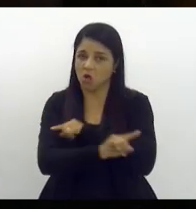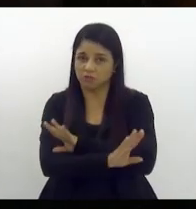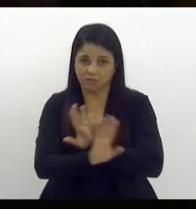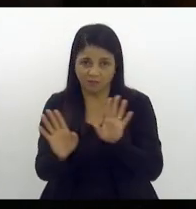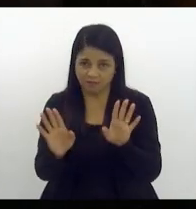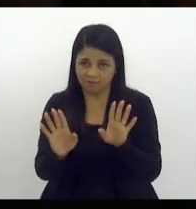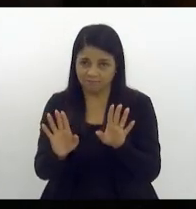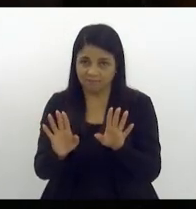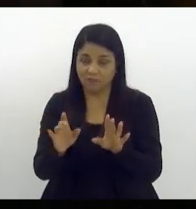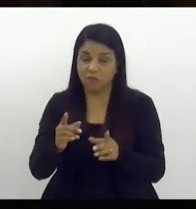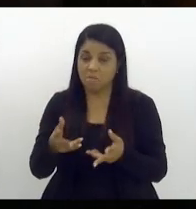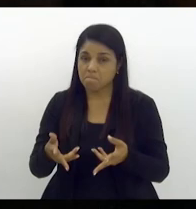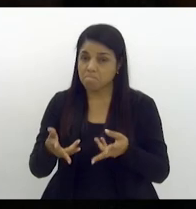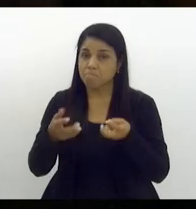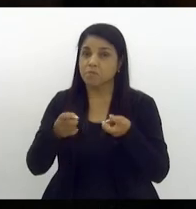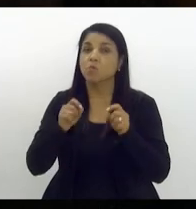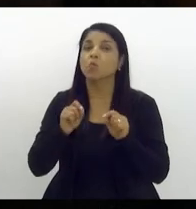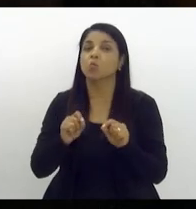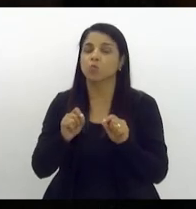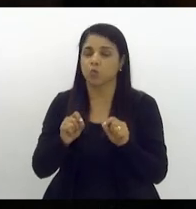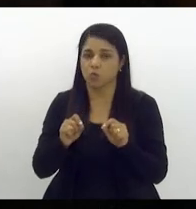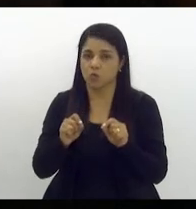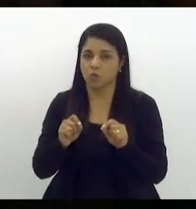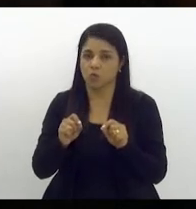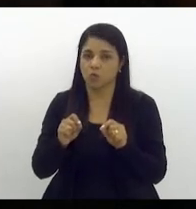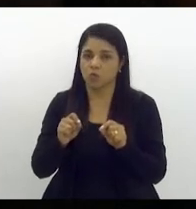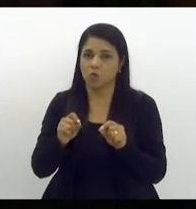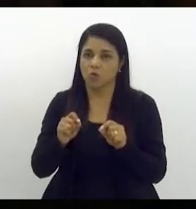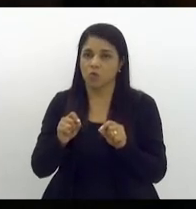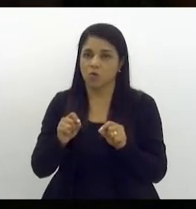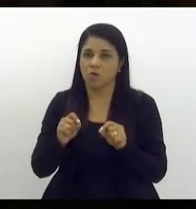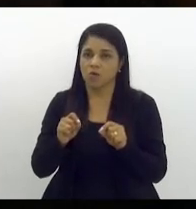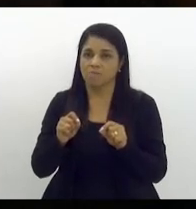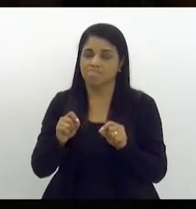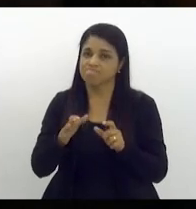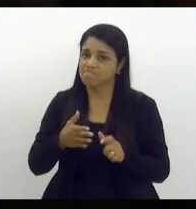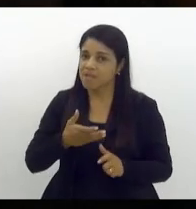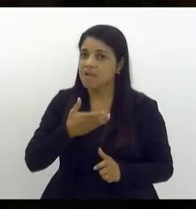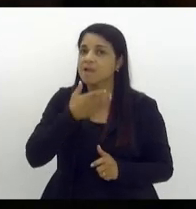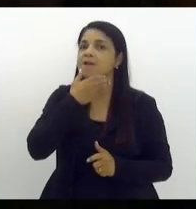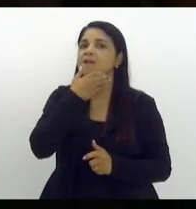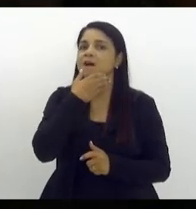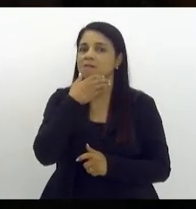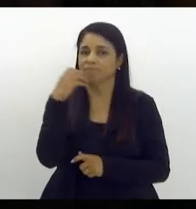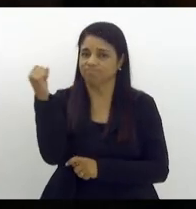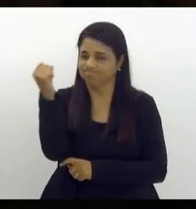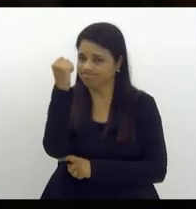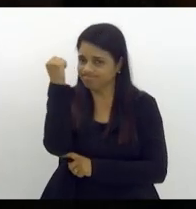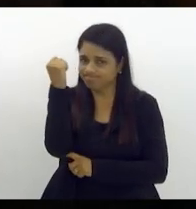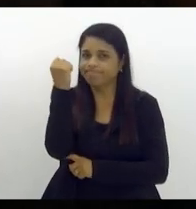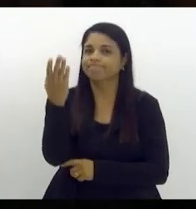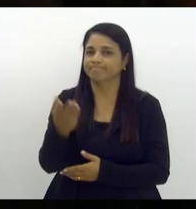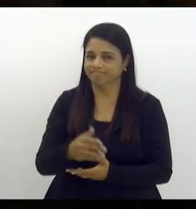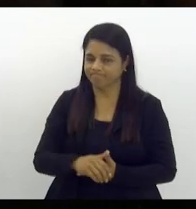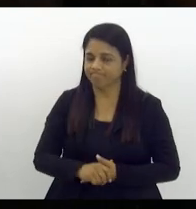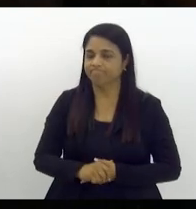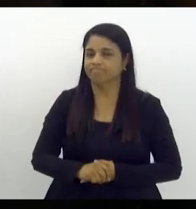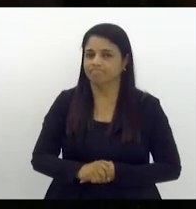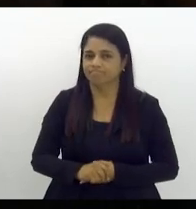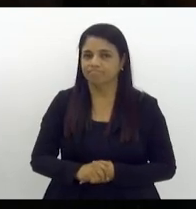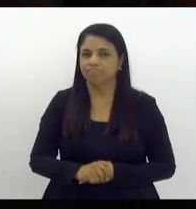claramente é que cada vez mais se agravam. Cada vez mais se